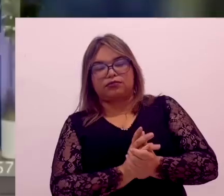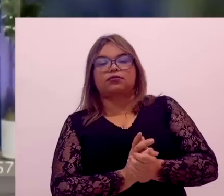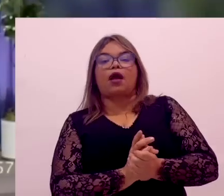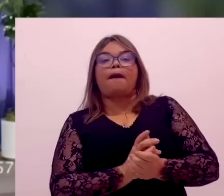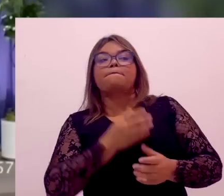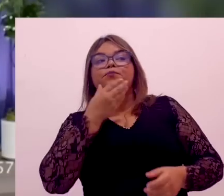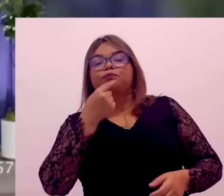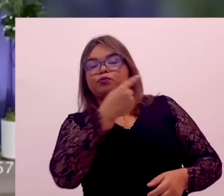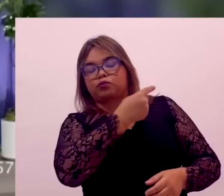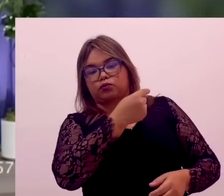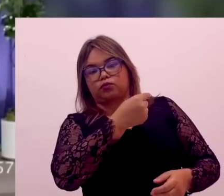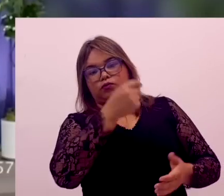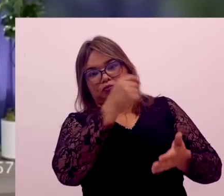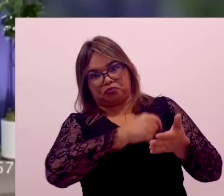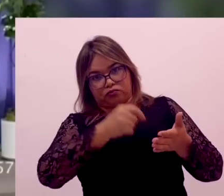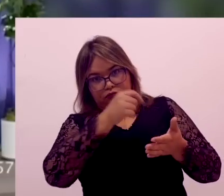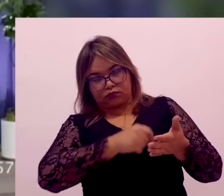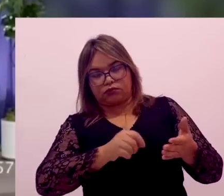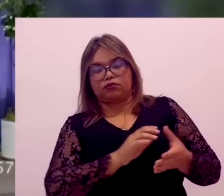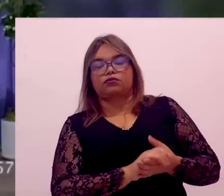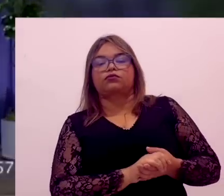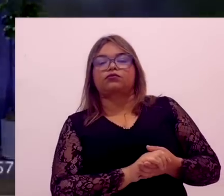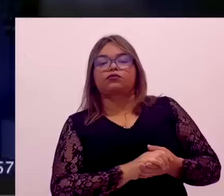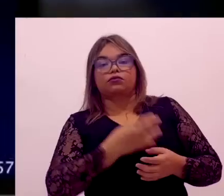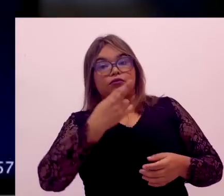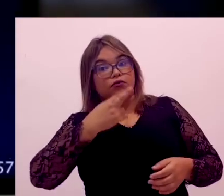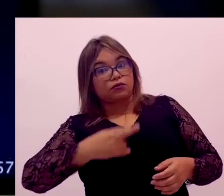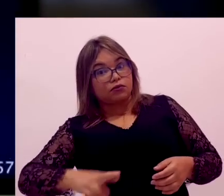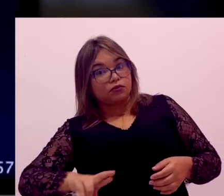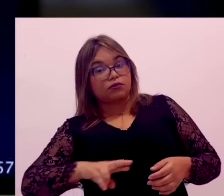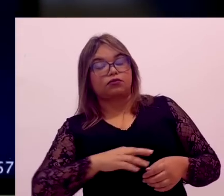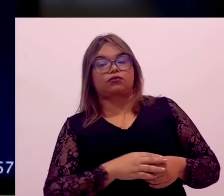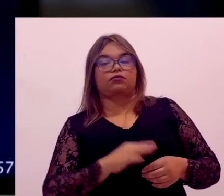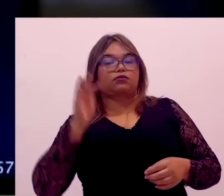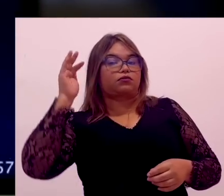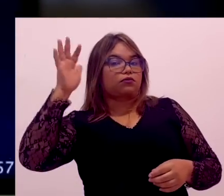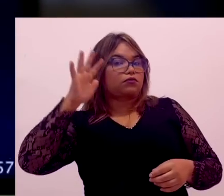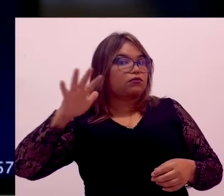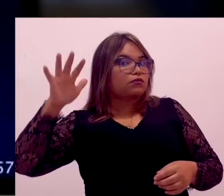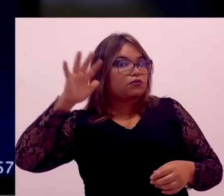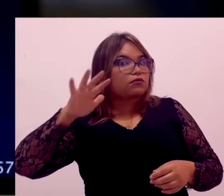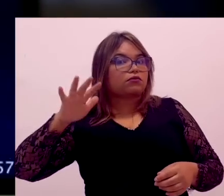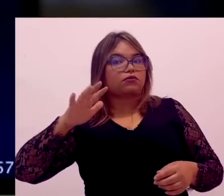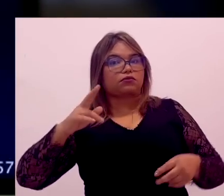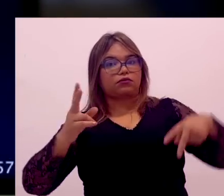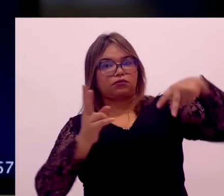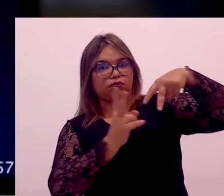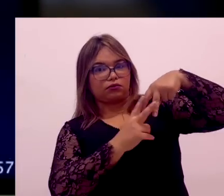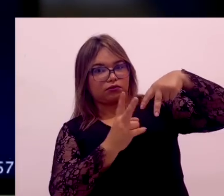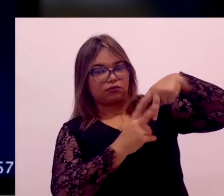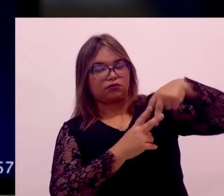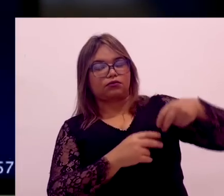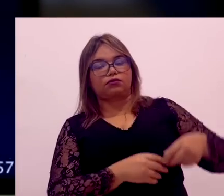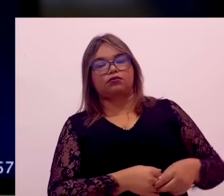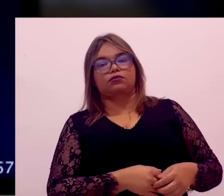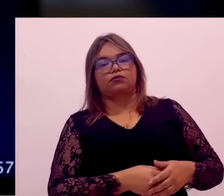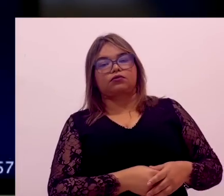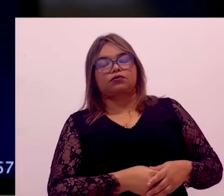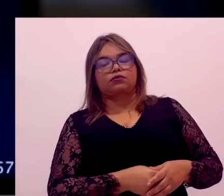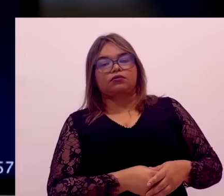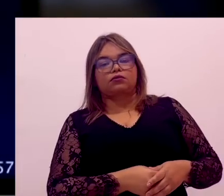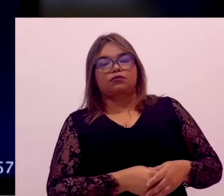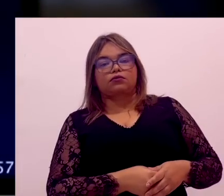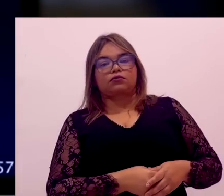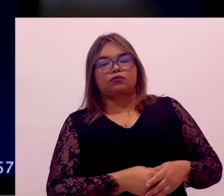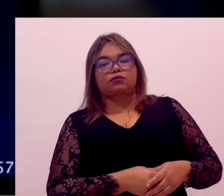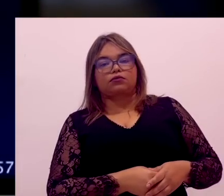maçonaria é rejeitar todas as especulações inúteis do Zendavesta, da Cabala, dos gnósticos e